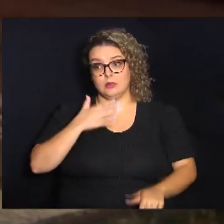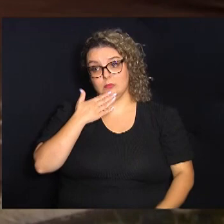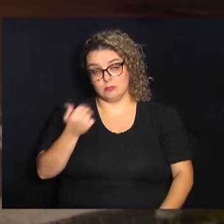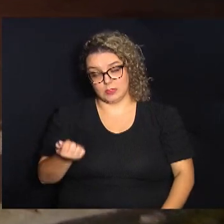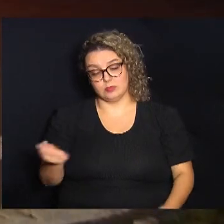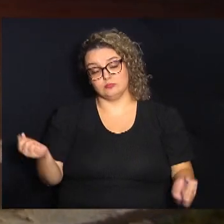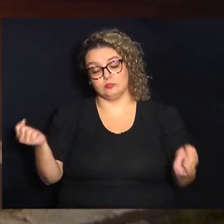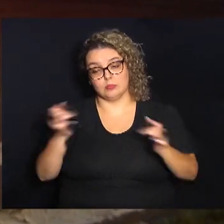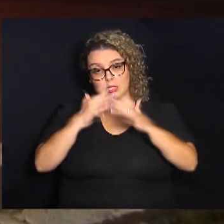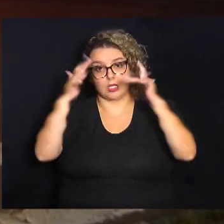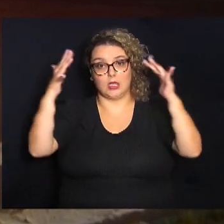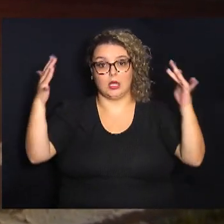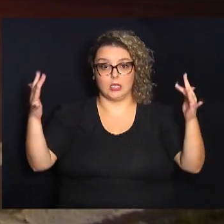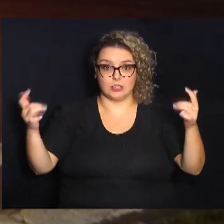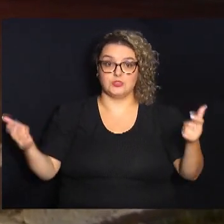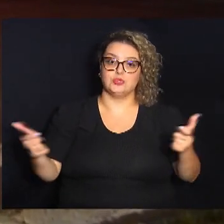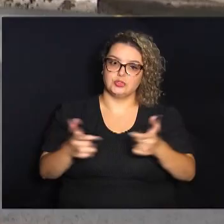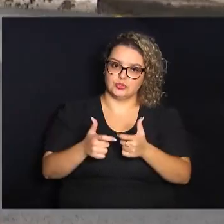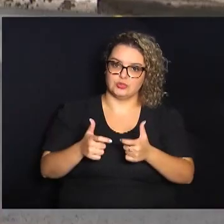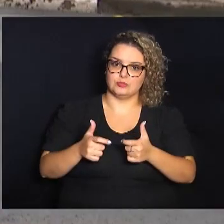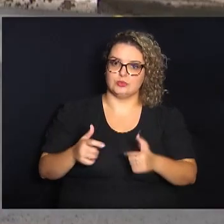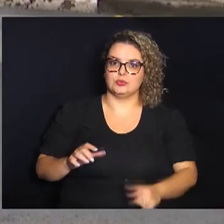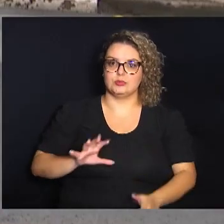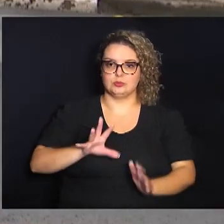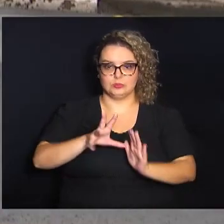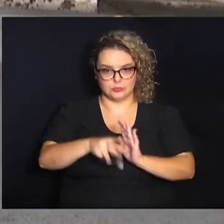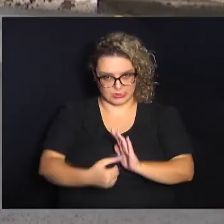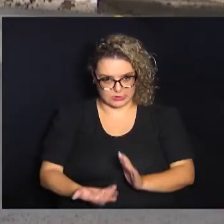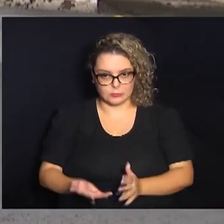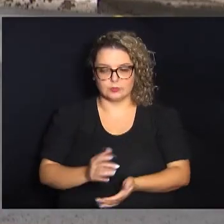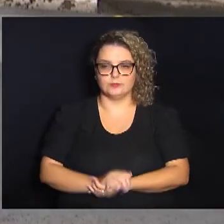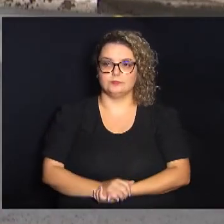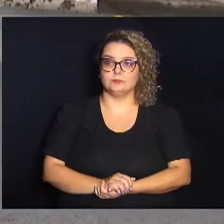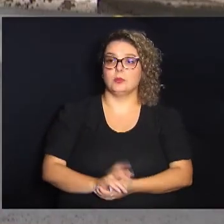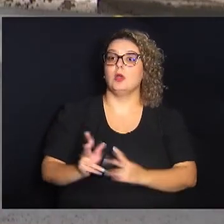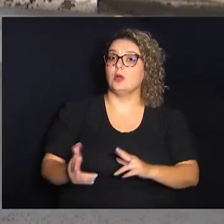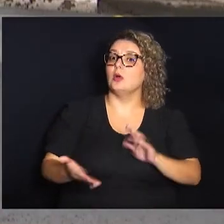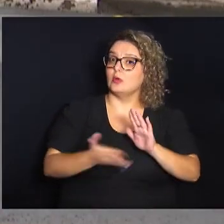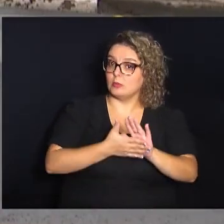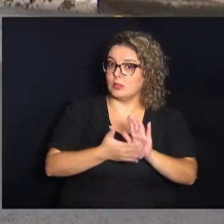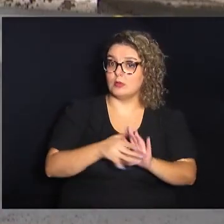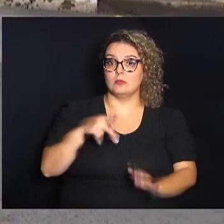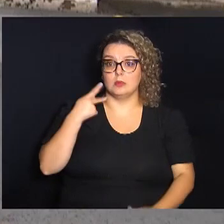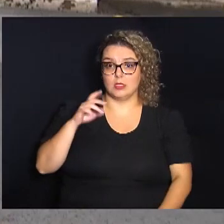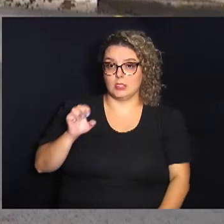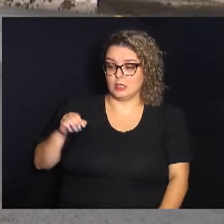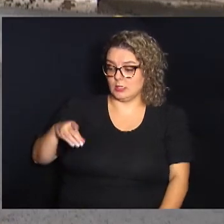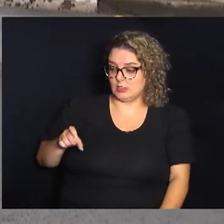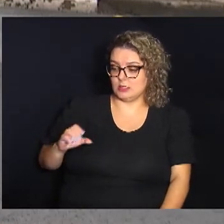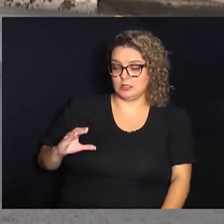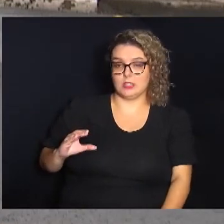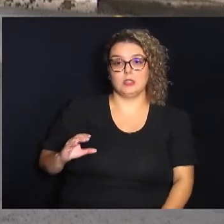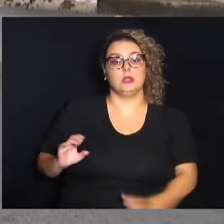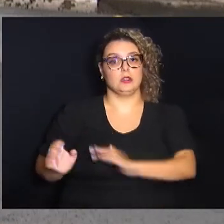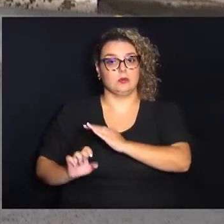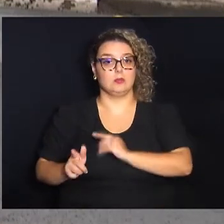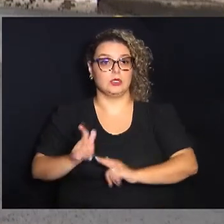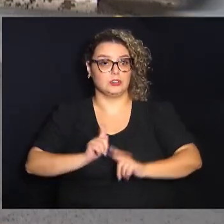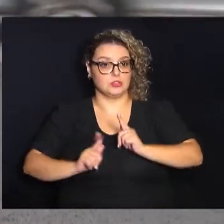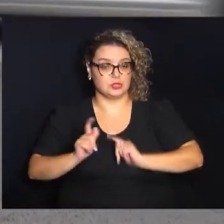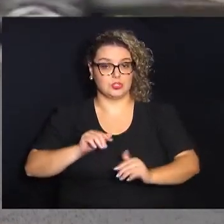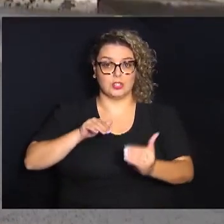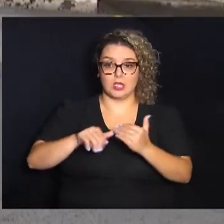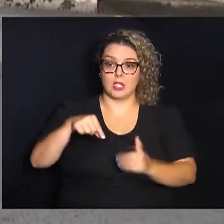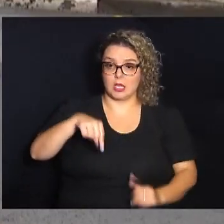iluminado também inibe a ação de assaltantes. De acordo com a proposta do vereador, a INDEC, empresa que gerencia o trânsito aqui